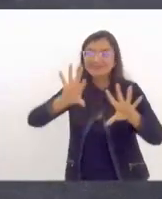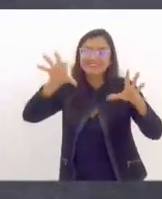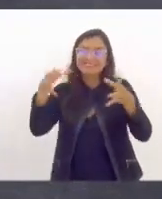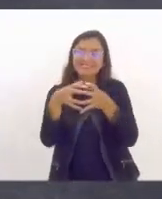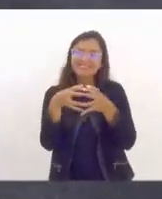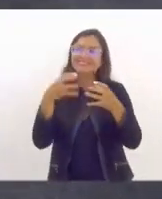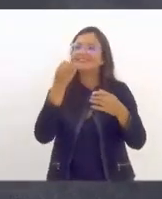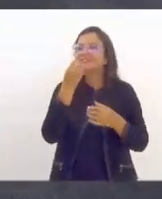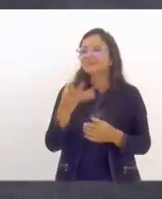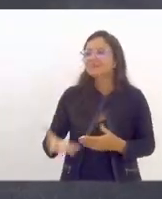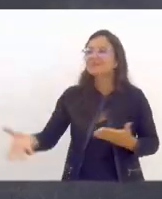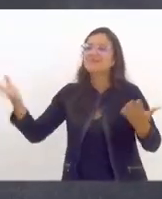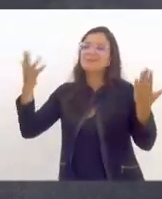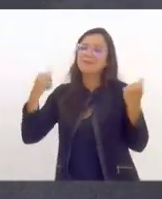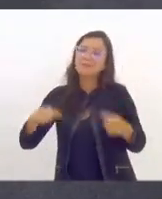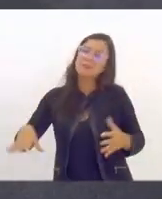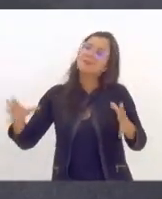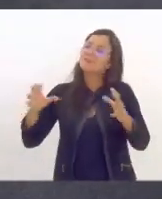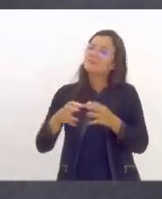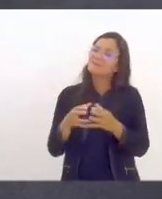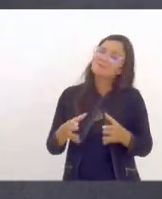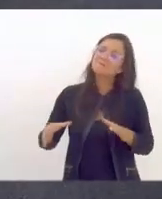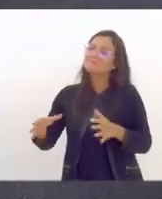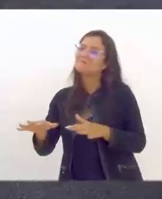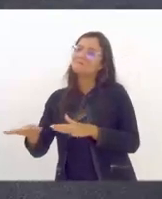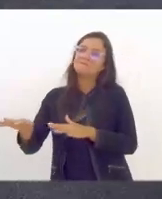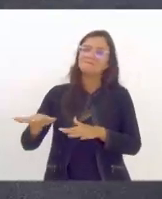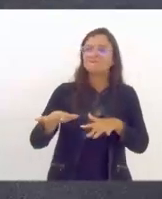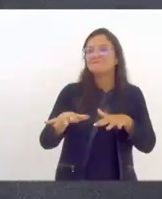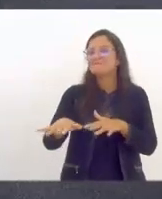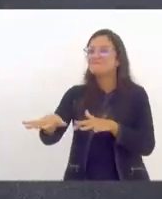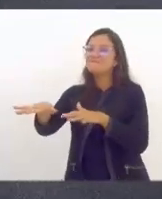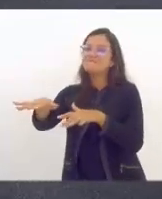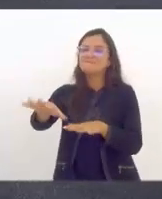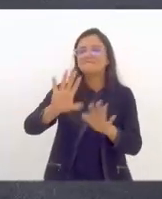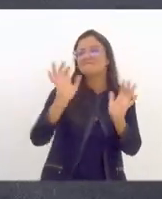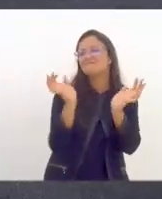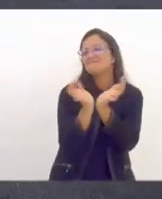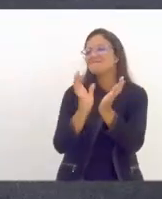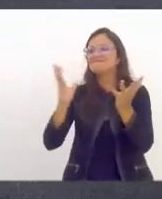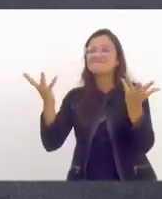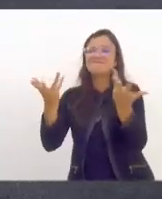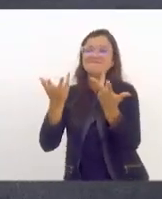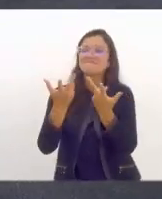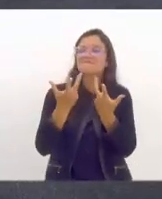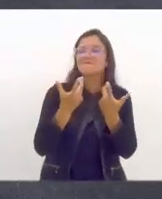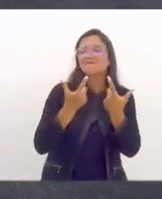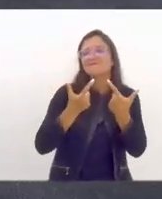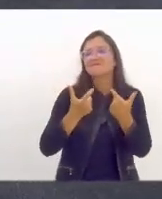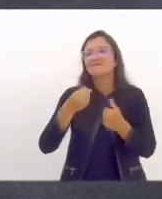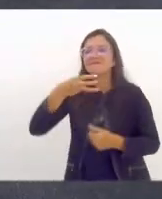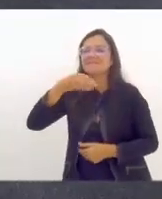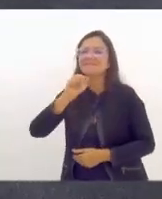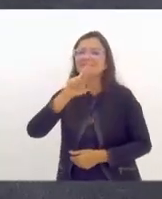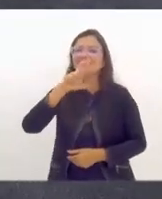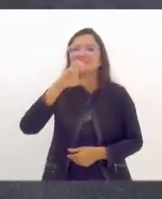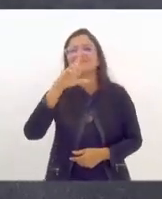o que vai dar certo nós temos razão a equipe é maravilhosa Marcelo